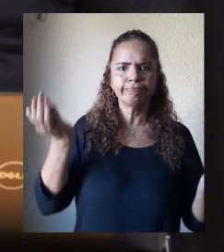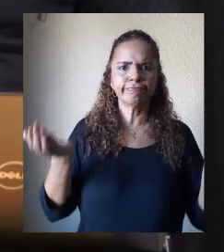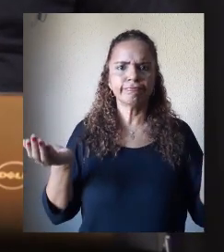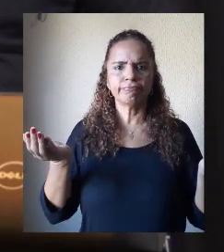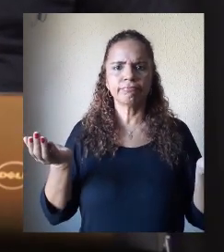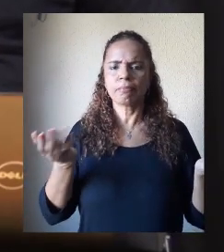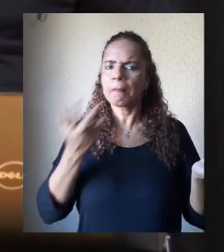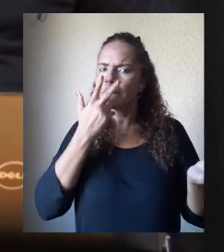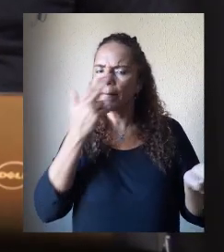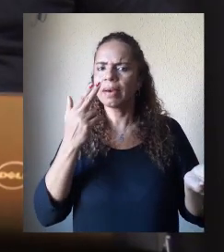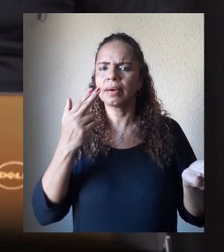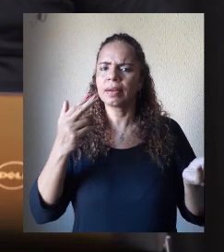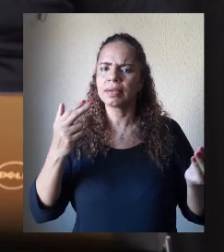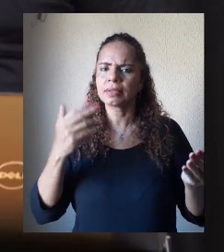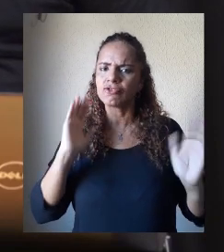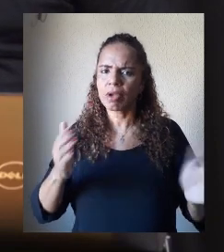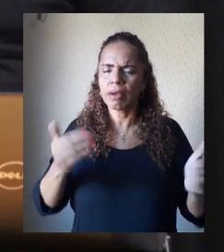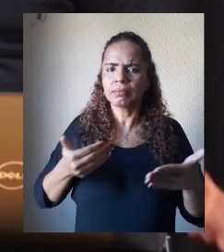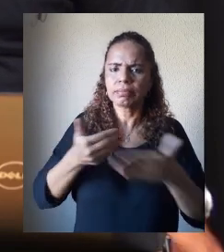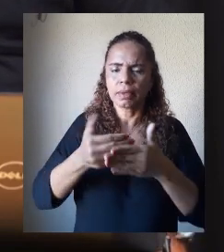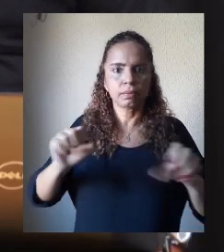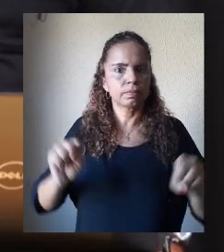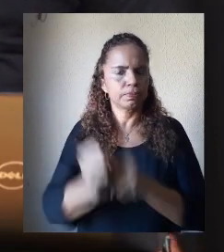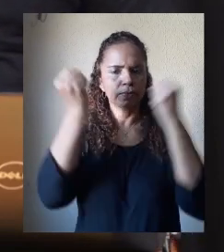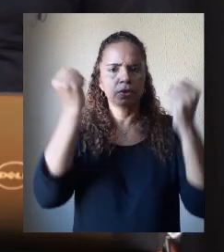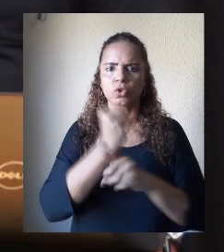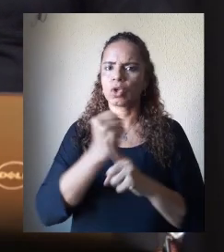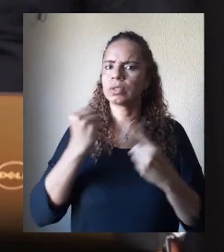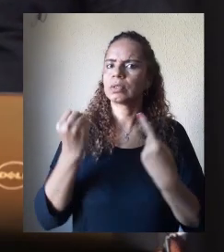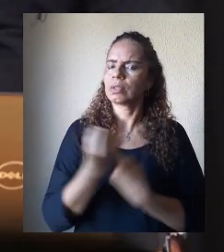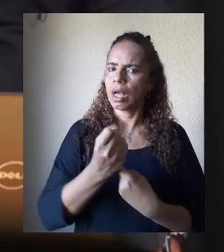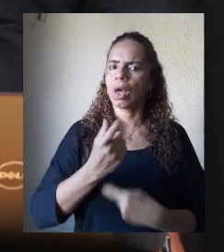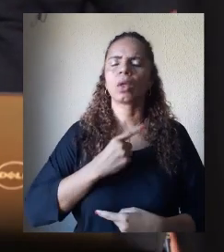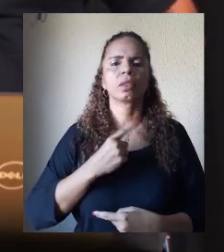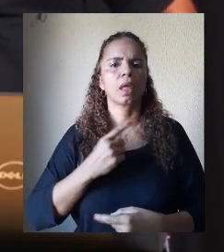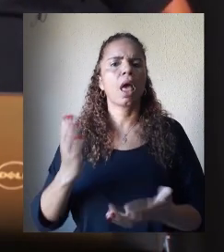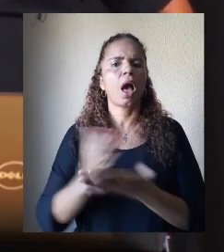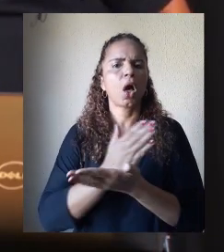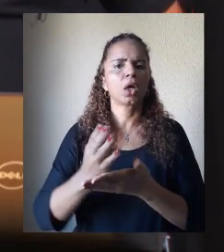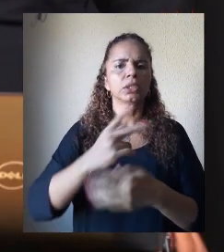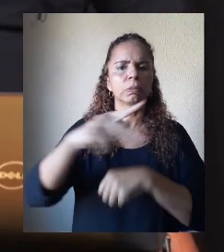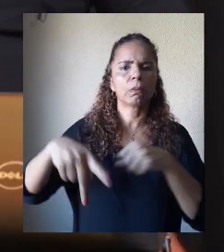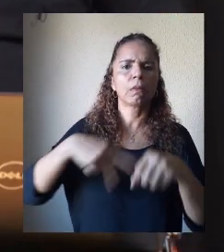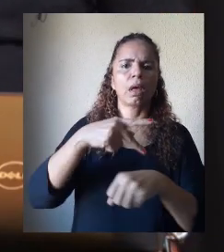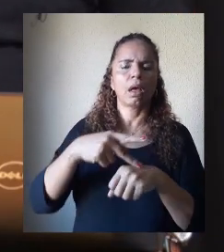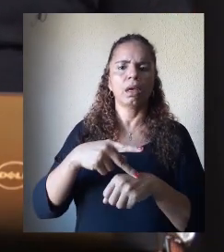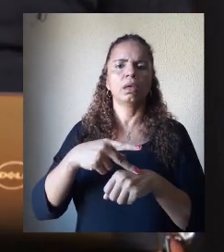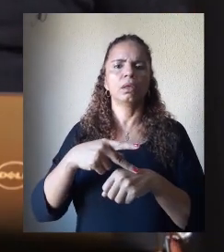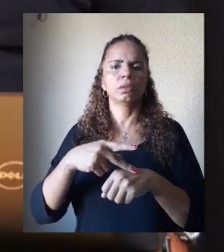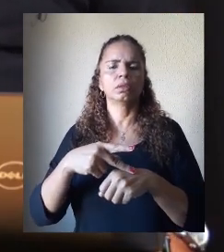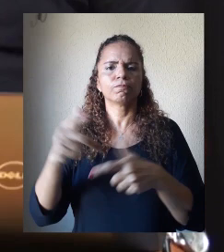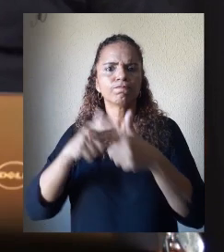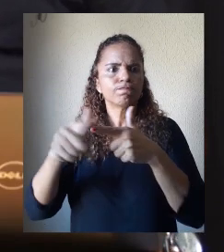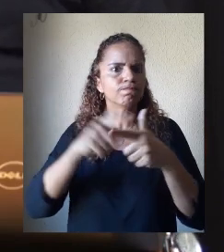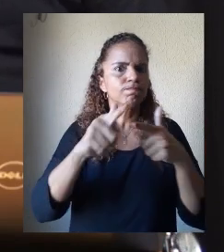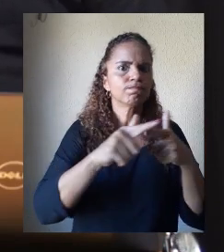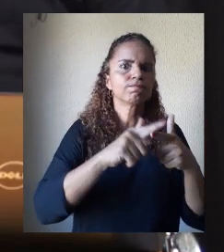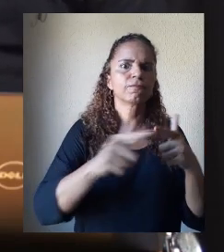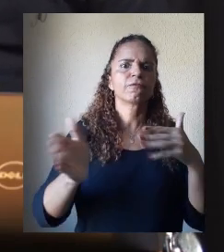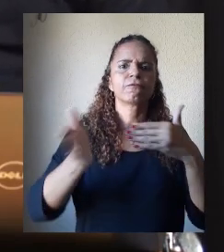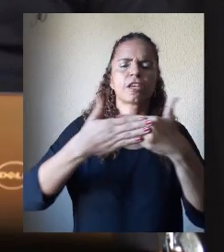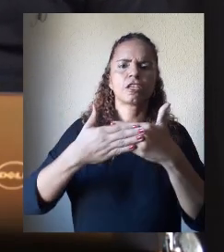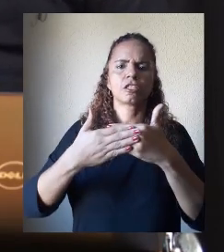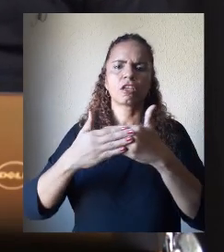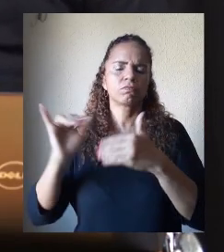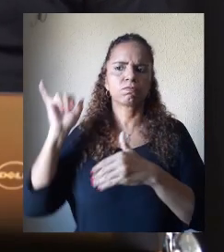de uma convulsão social, né? A gente vê países fazendo o que a gente chama de lockdown, que a Itália já fez, a França já fez, envolve